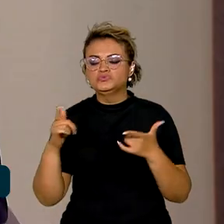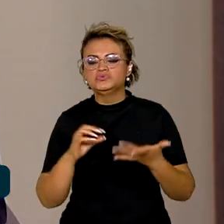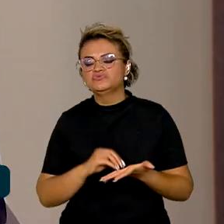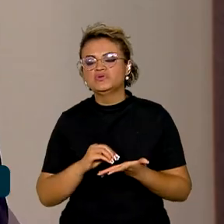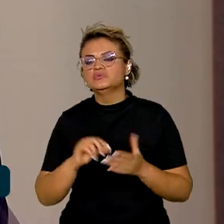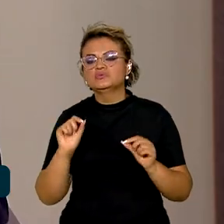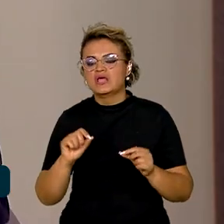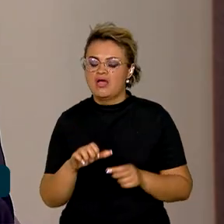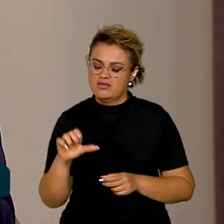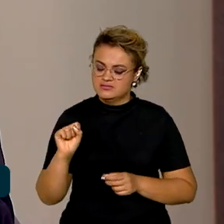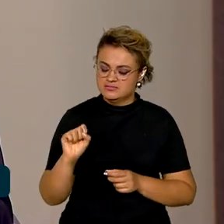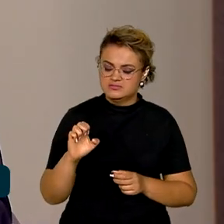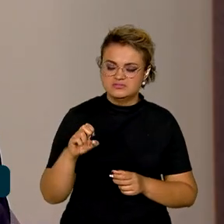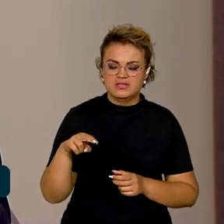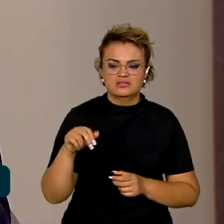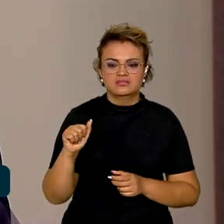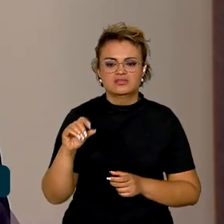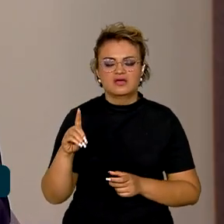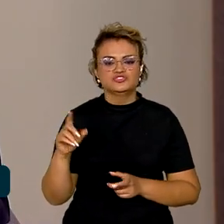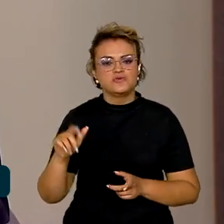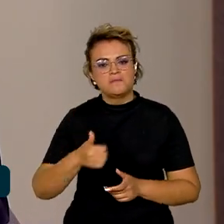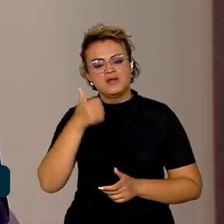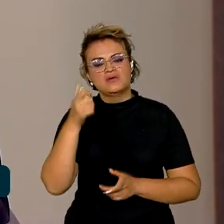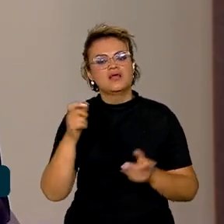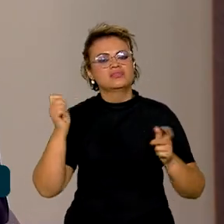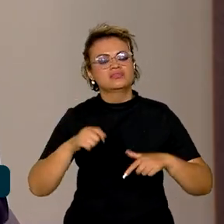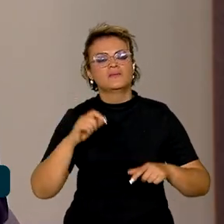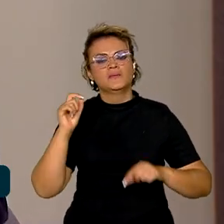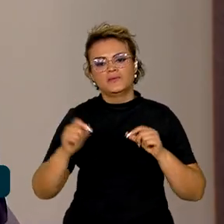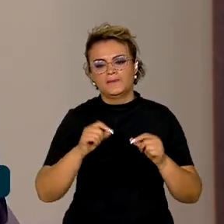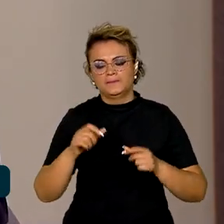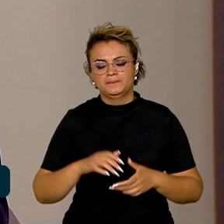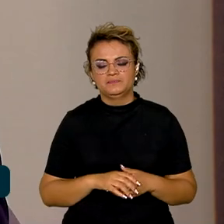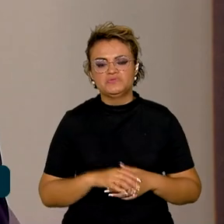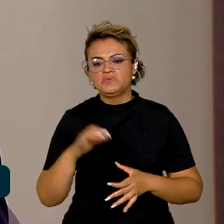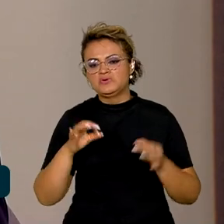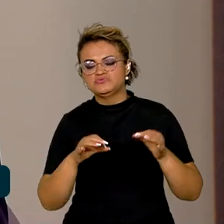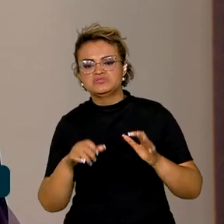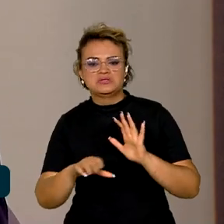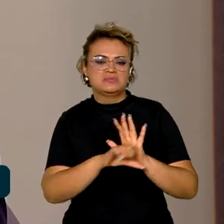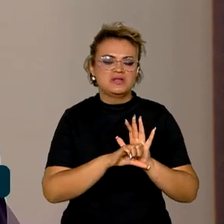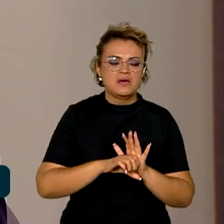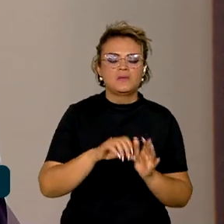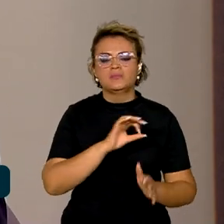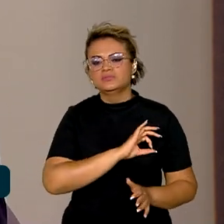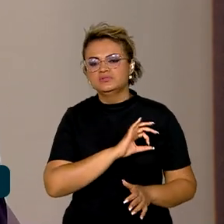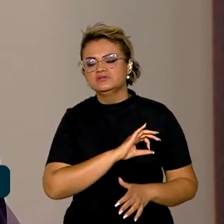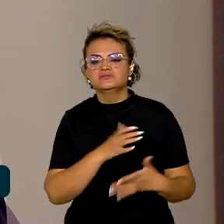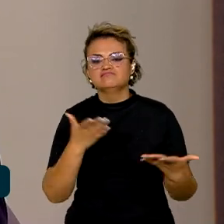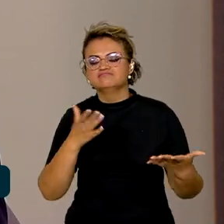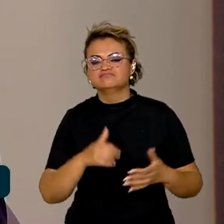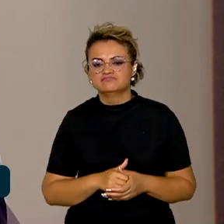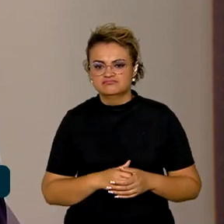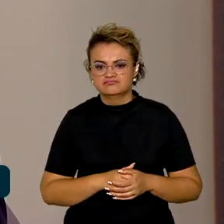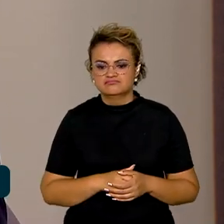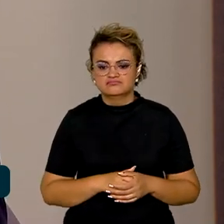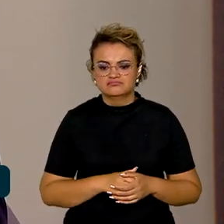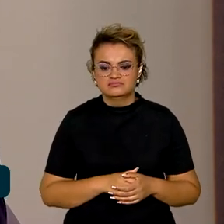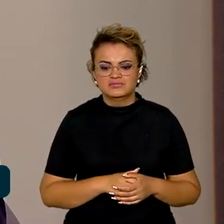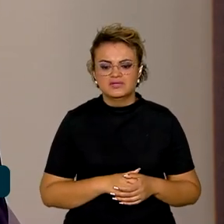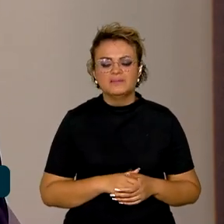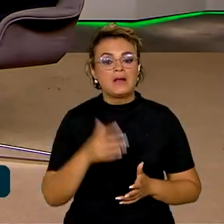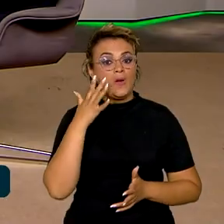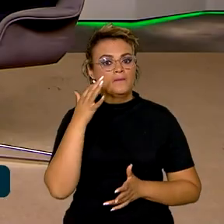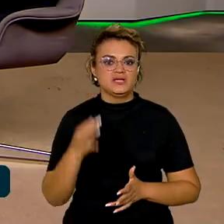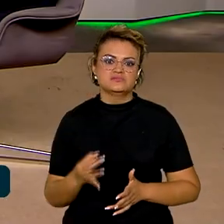a SENAD pode melhorar a interlocução, então, com a justiça criminal, com as polícias, para haver maior